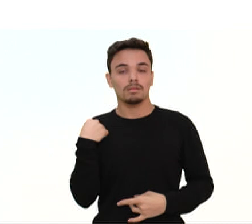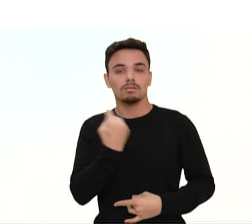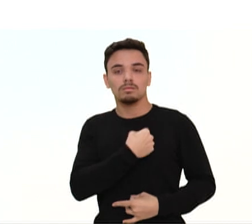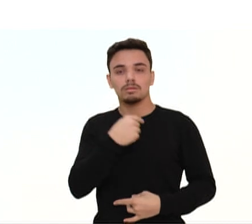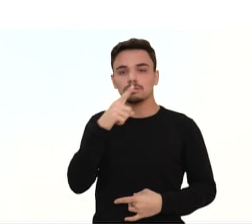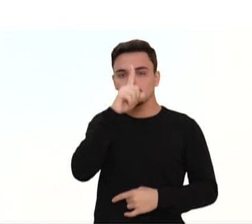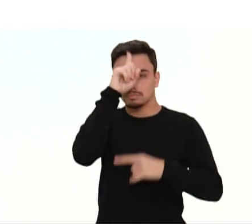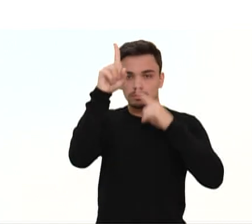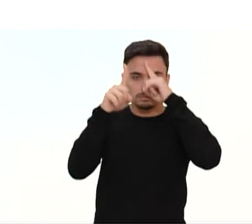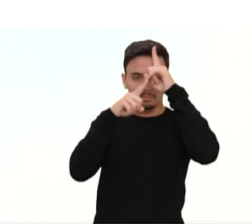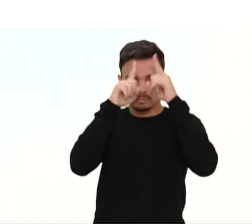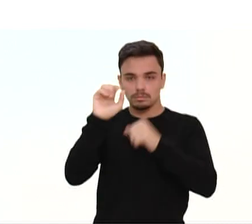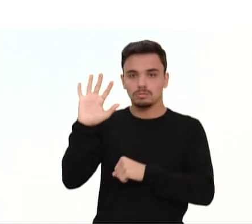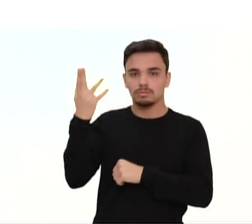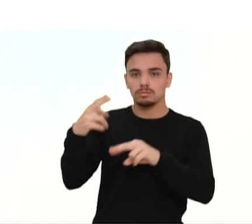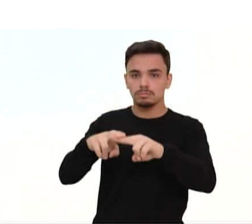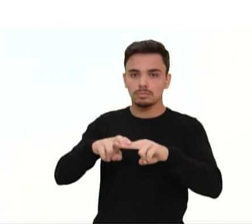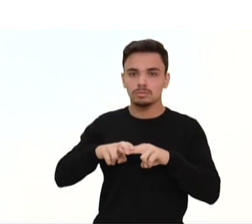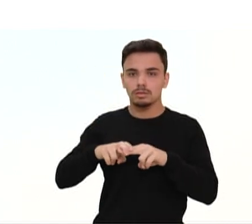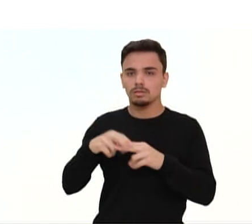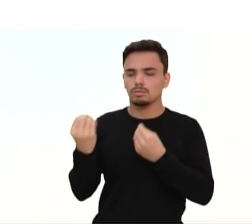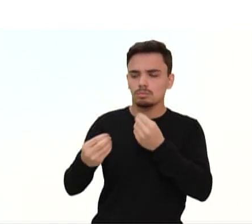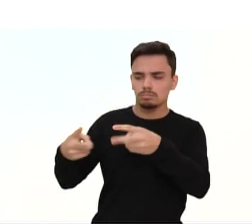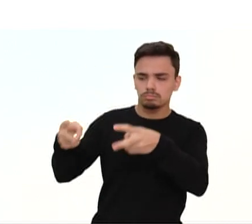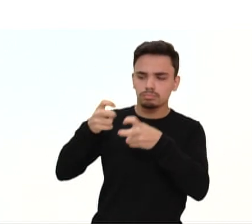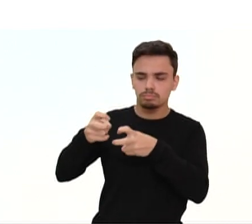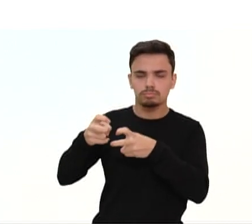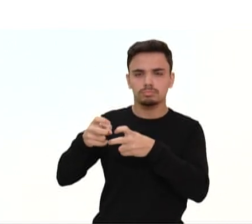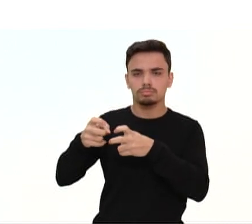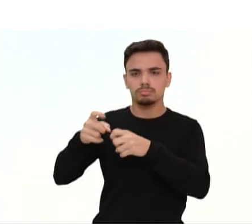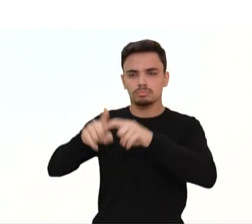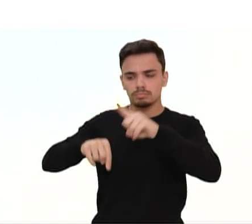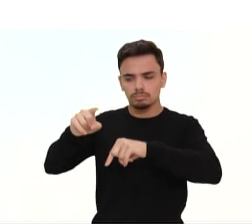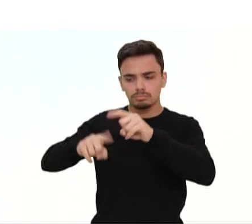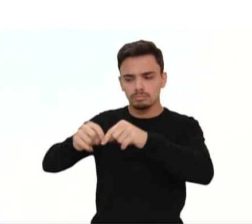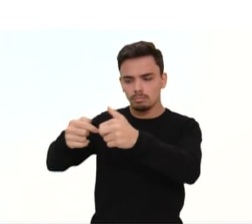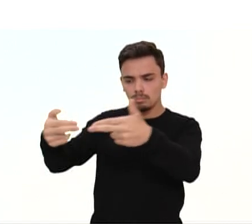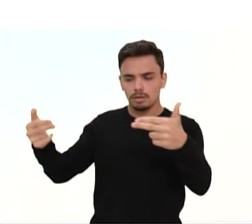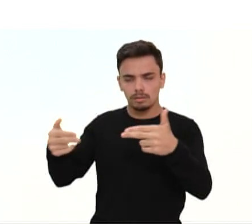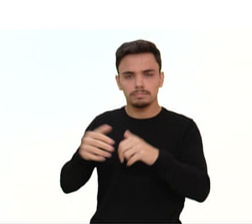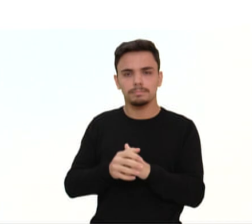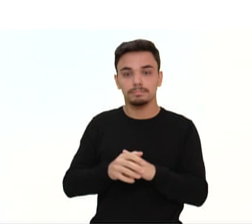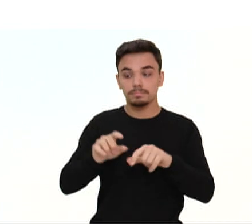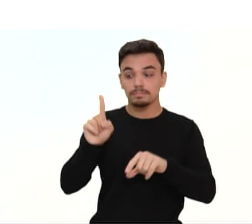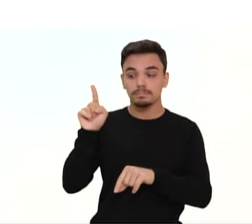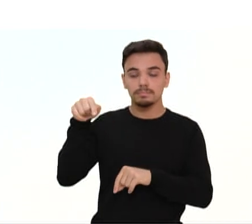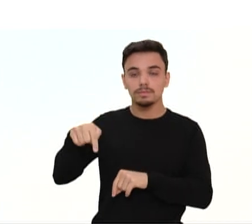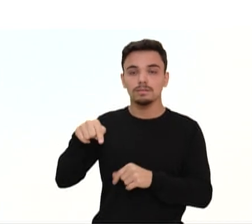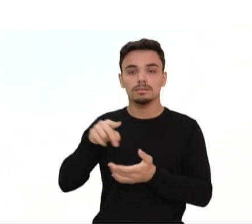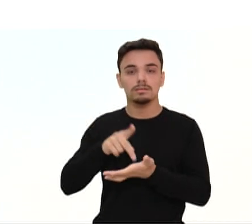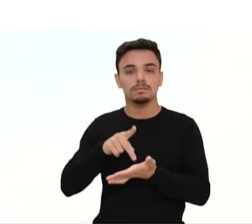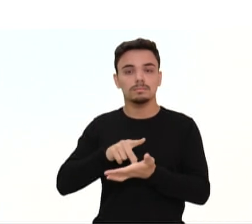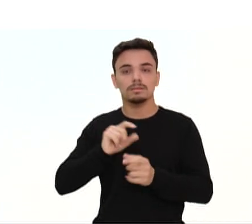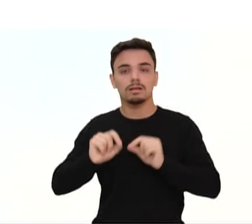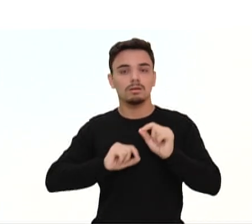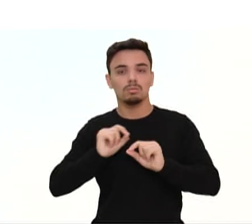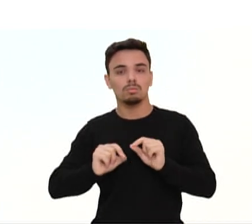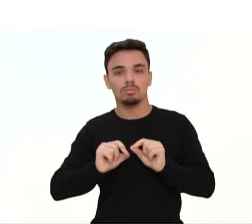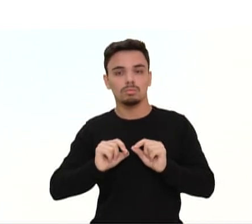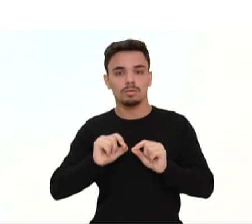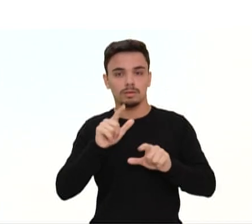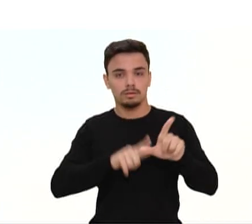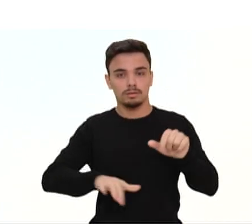causadas pelas impressões dos objetos materiais. Esta afirmação é alternativa